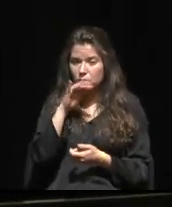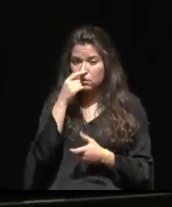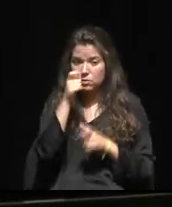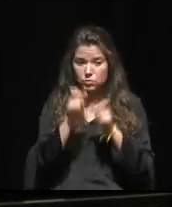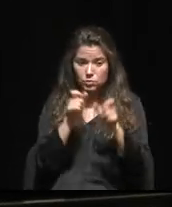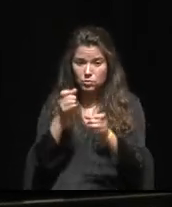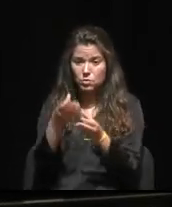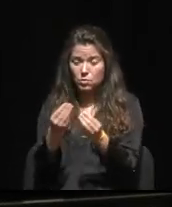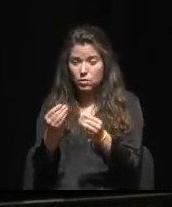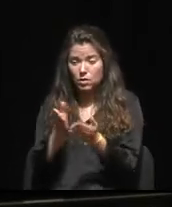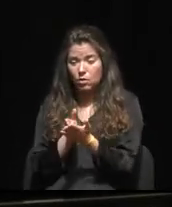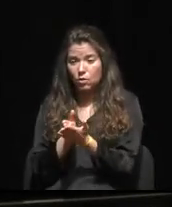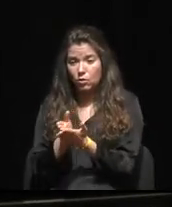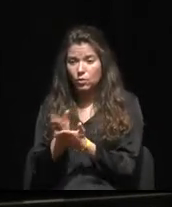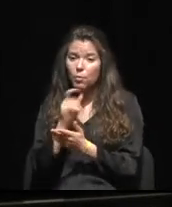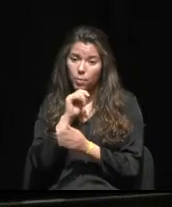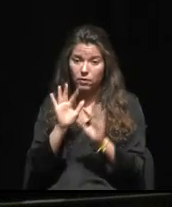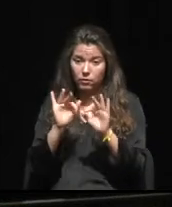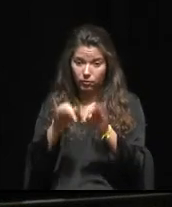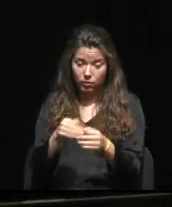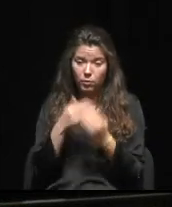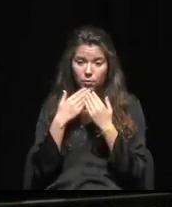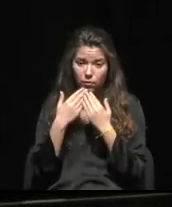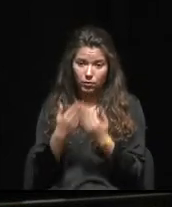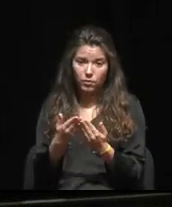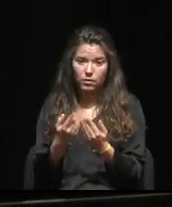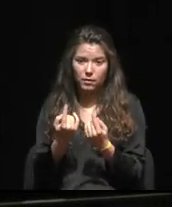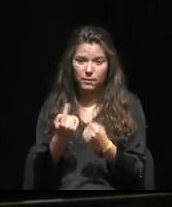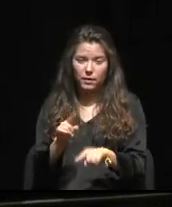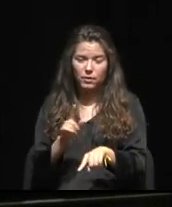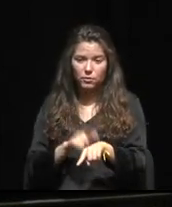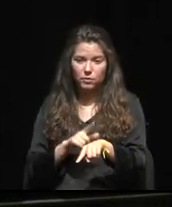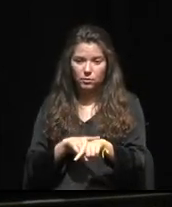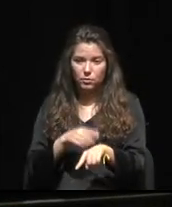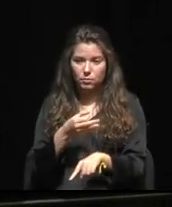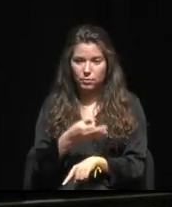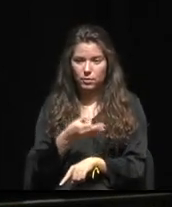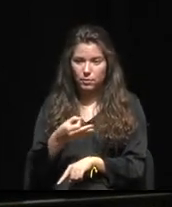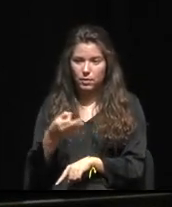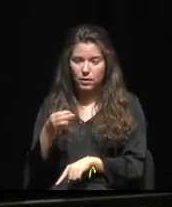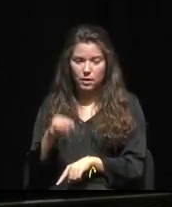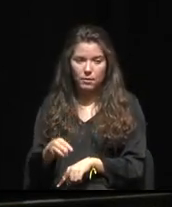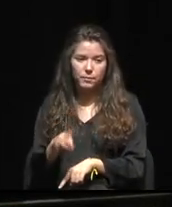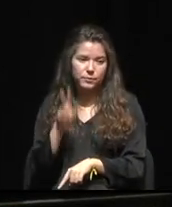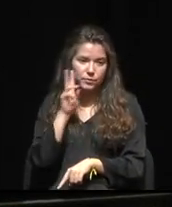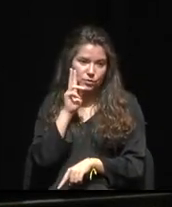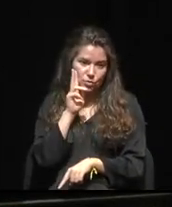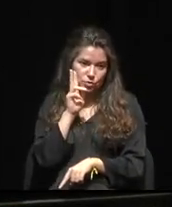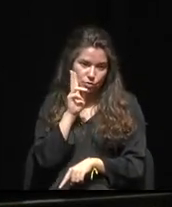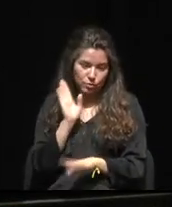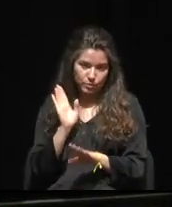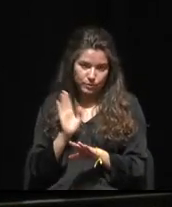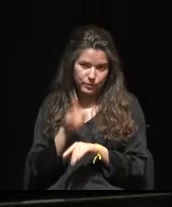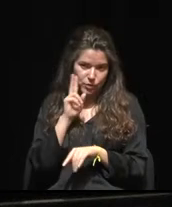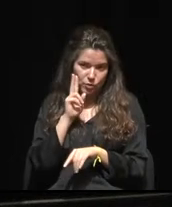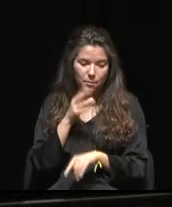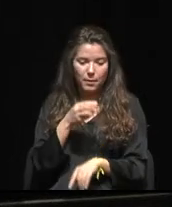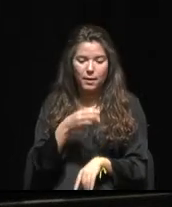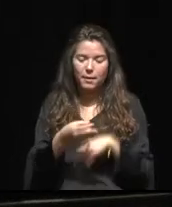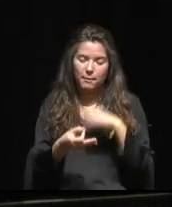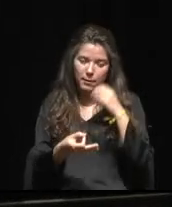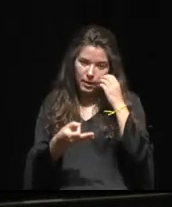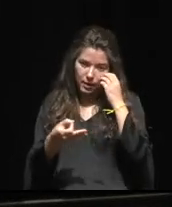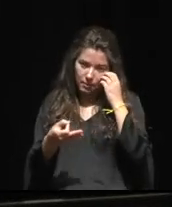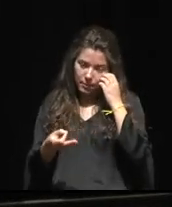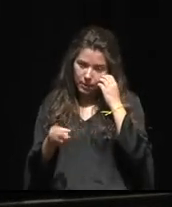muitos que ainda permanecem conu senhor deputado tem o tempo do ppmo obrigado desculpa o tempo do PPM está desculpada senhora secretária